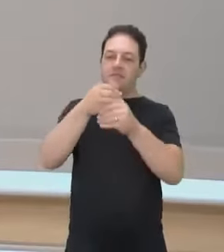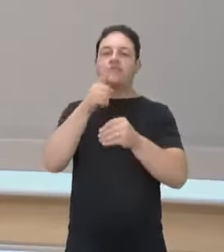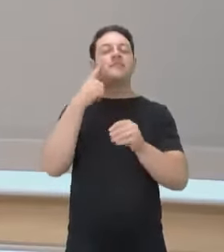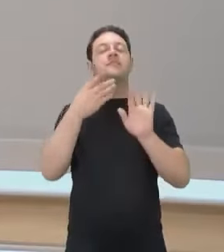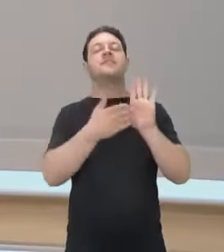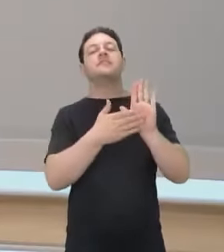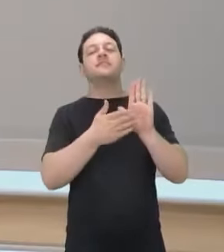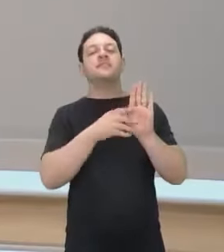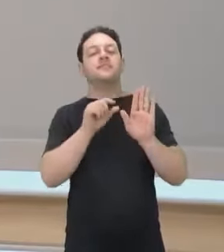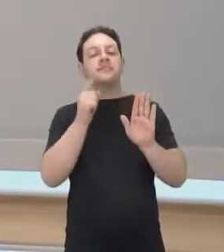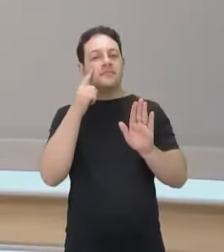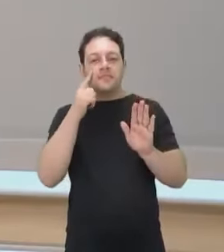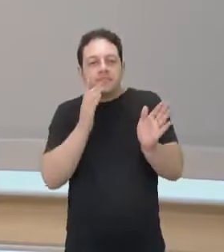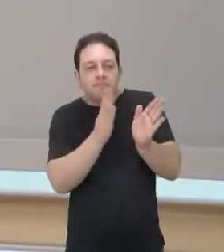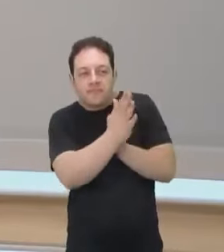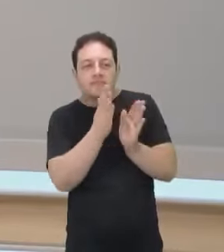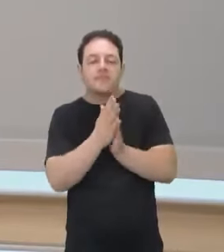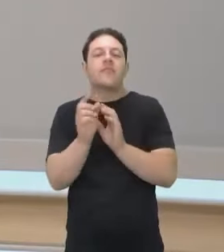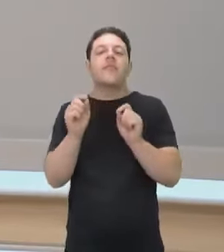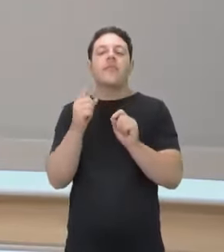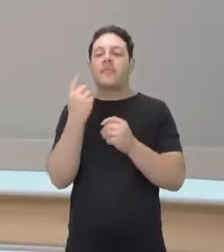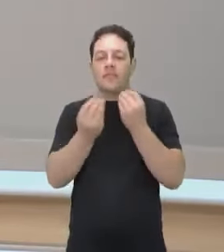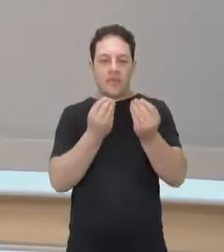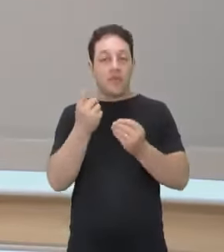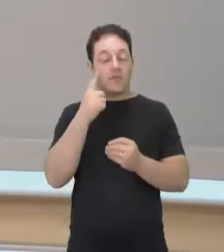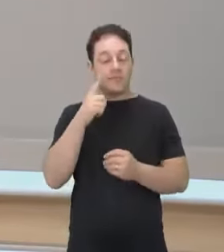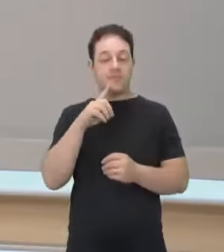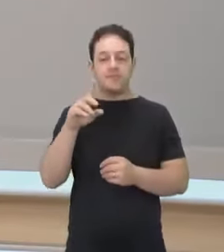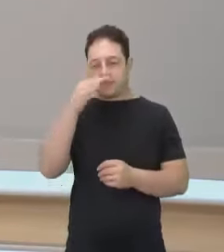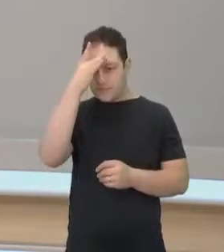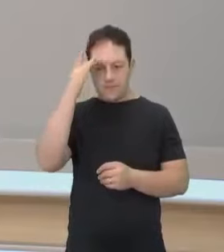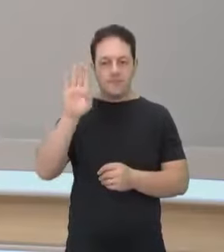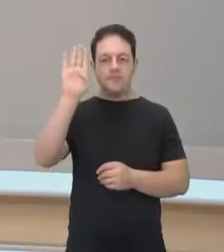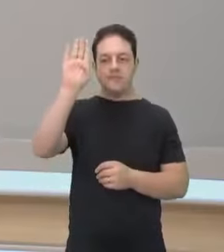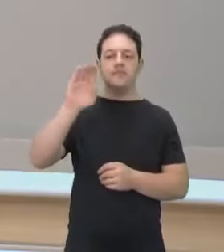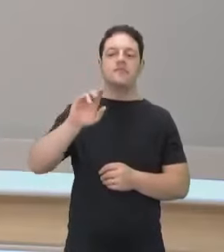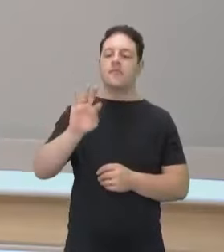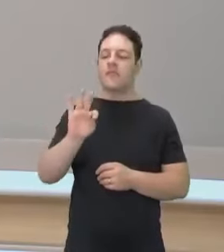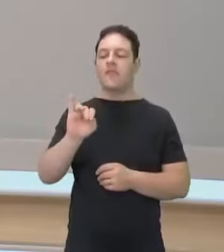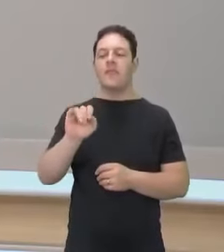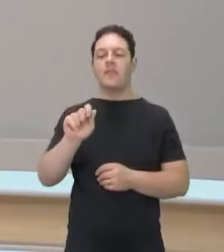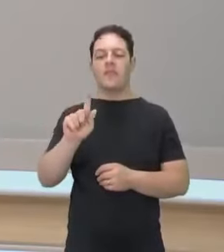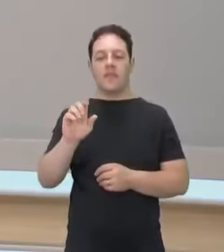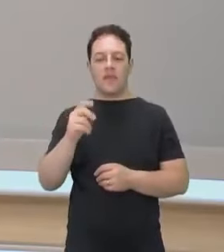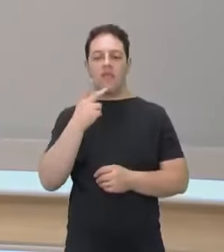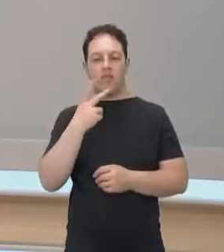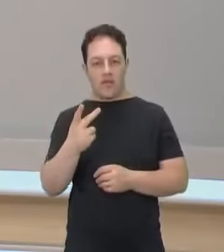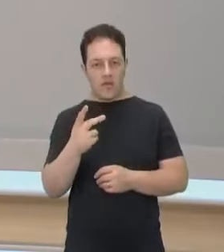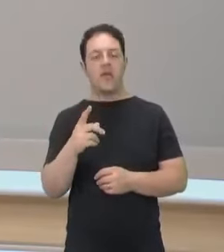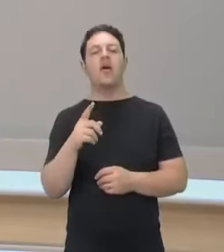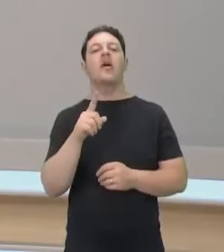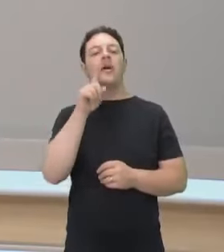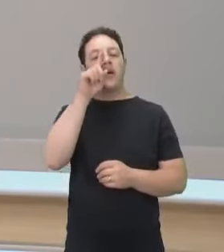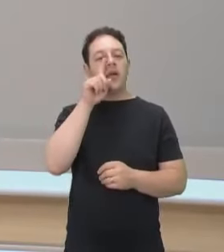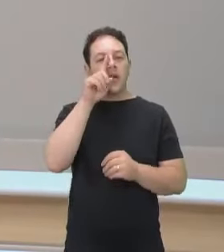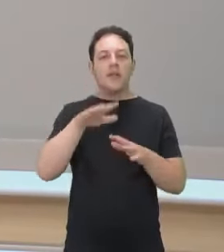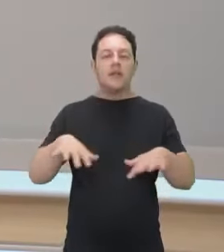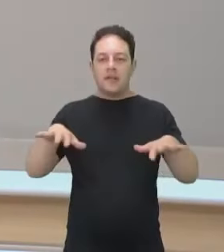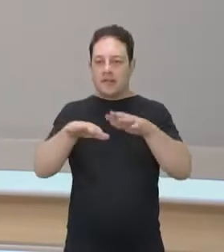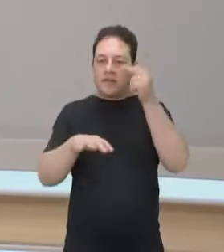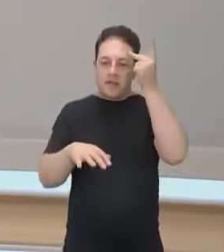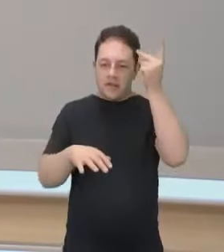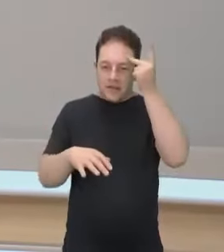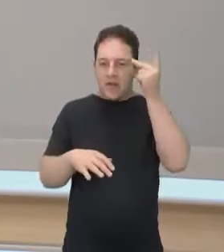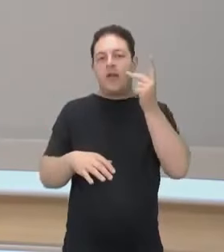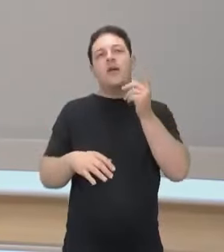aí de intervenção que o Eduardo trouxe com o comentário aqui do professor Tiago. A gestão de risco no caso de São Paulo, por exemplo,